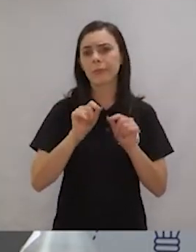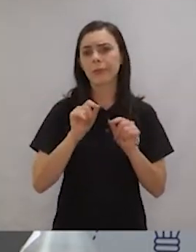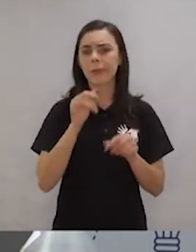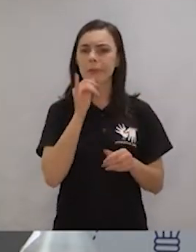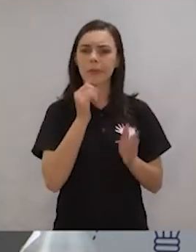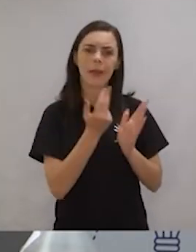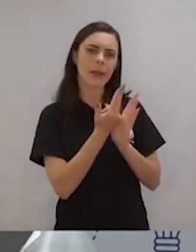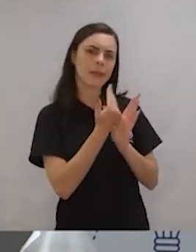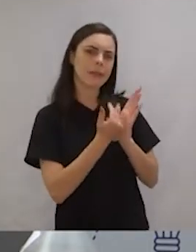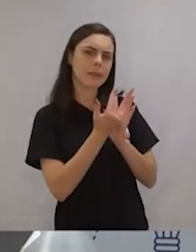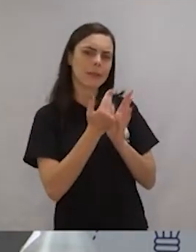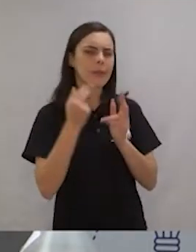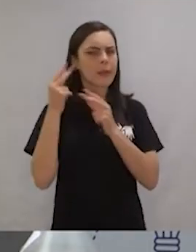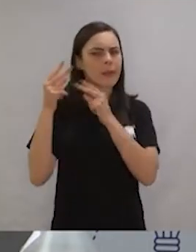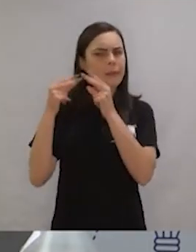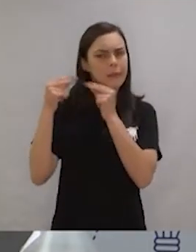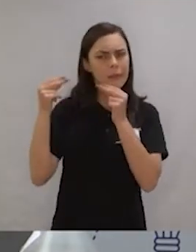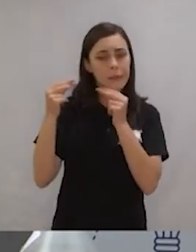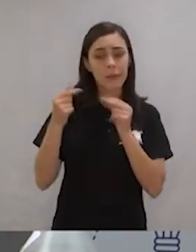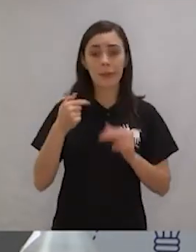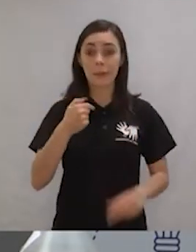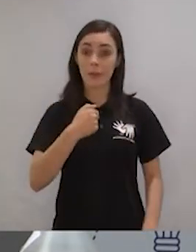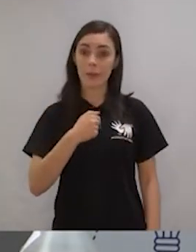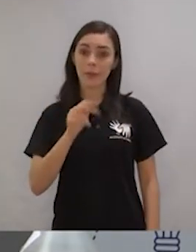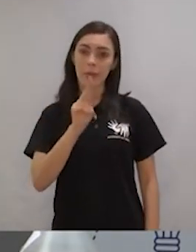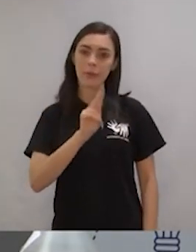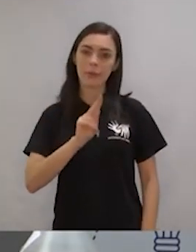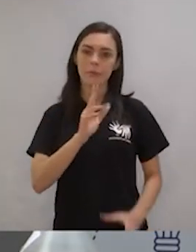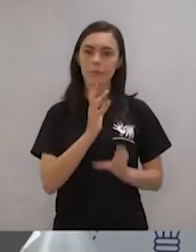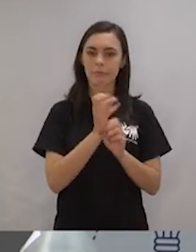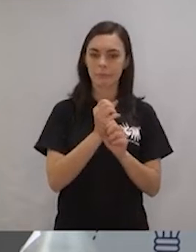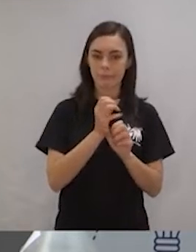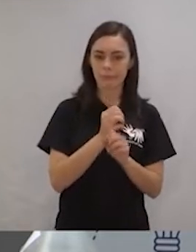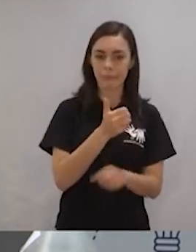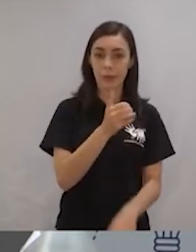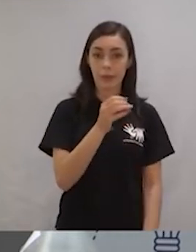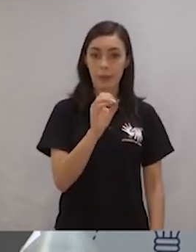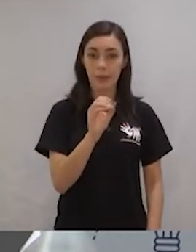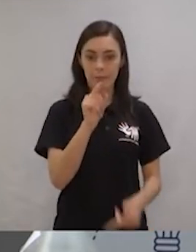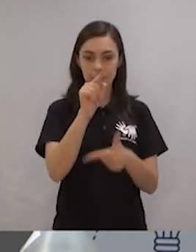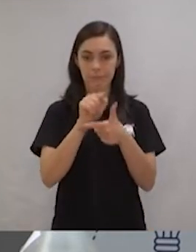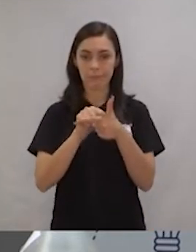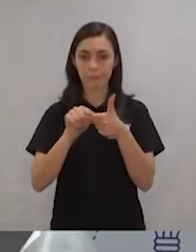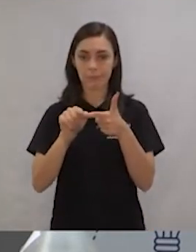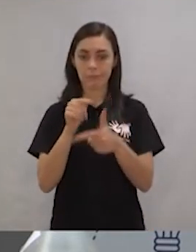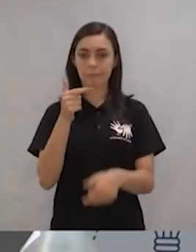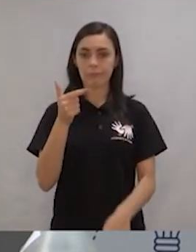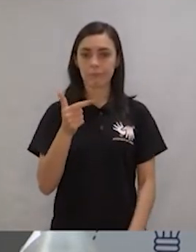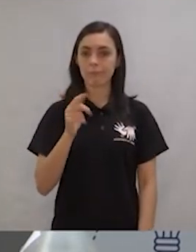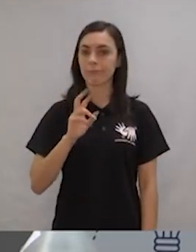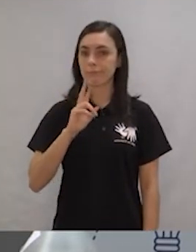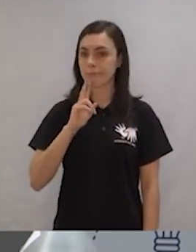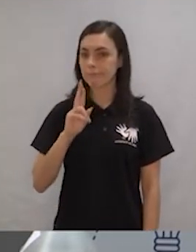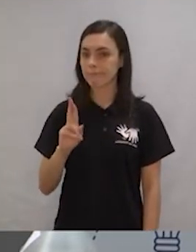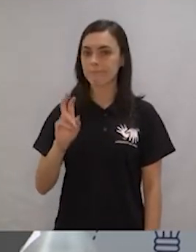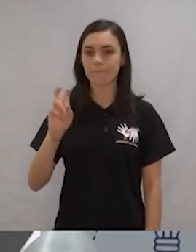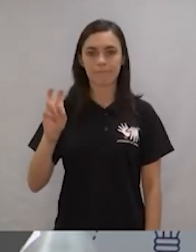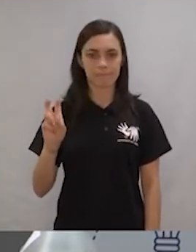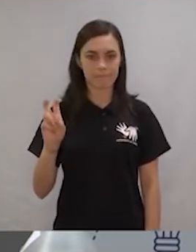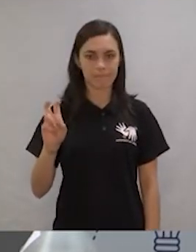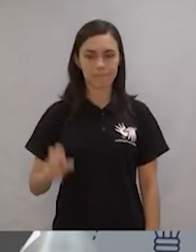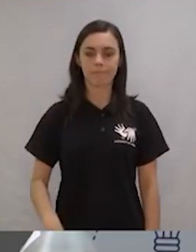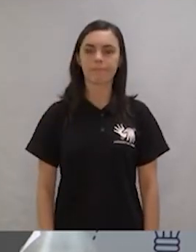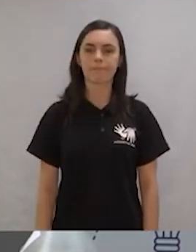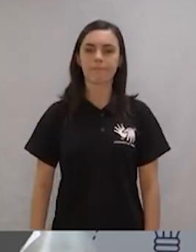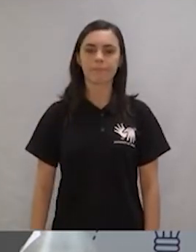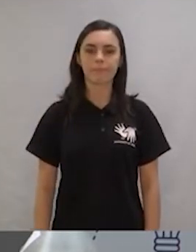o lacinho, mas aqui a professora colocou a operação. 10 divididos por 2 é